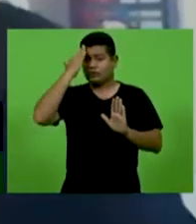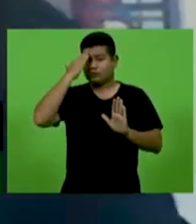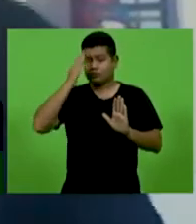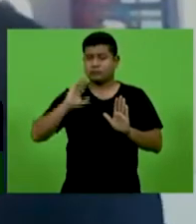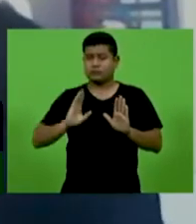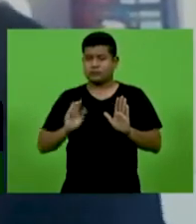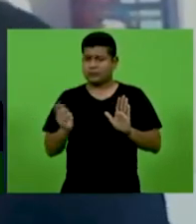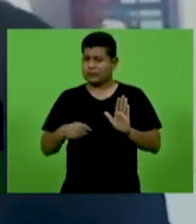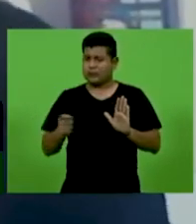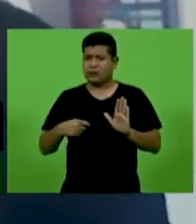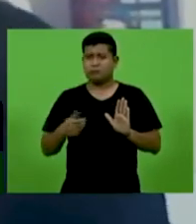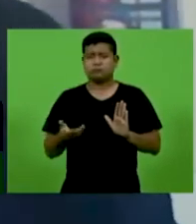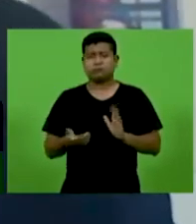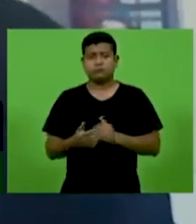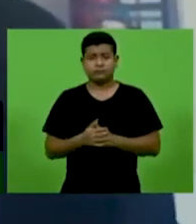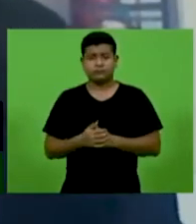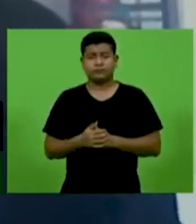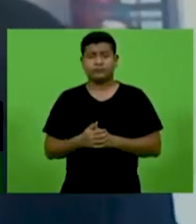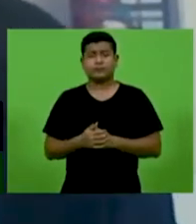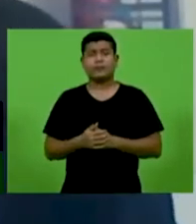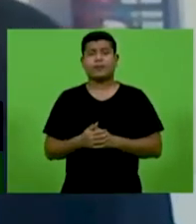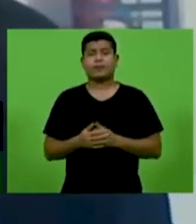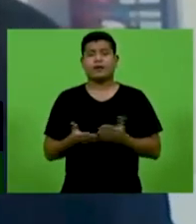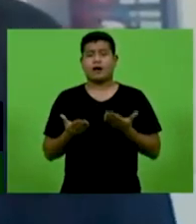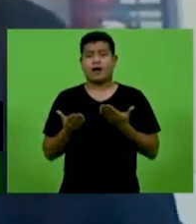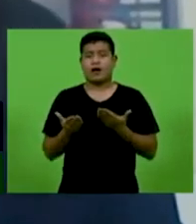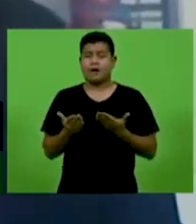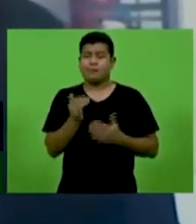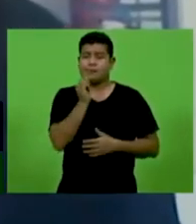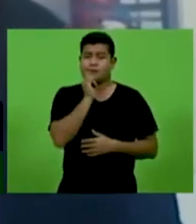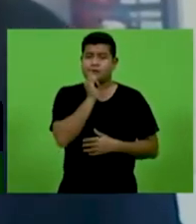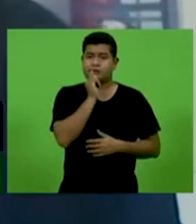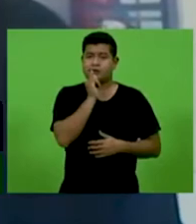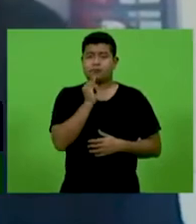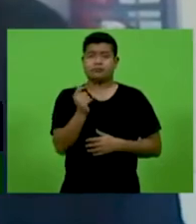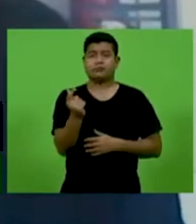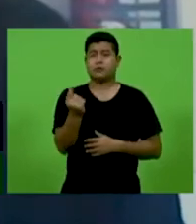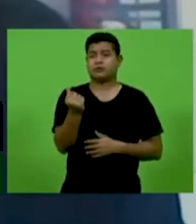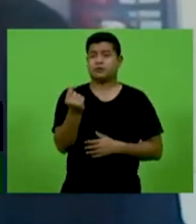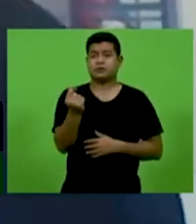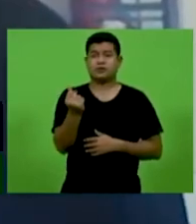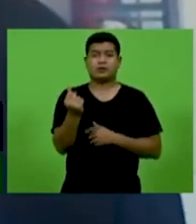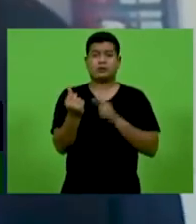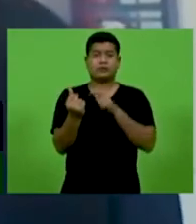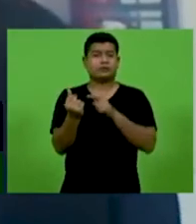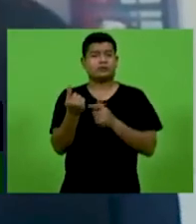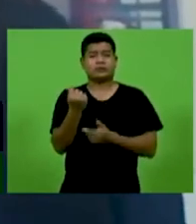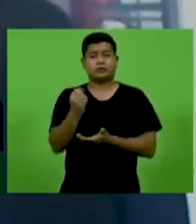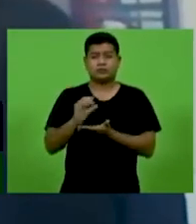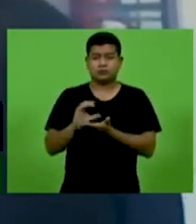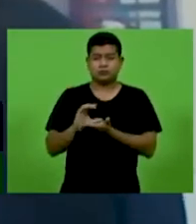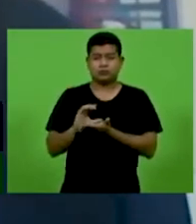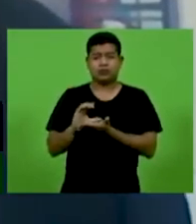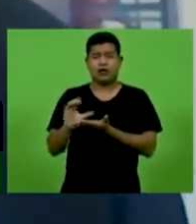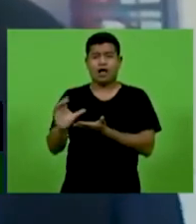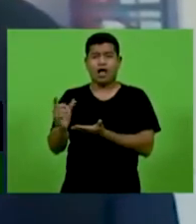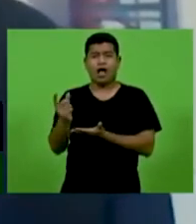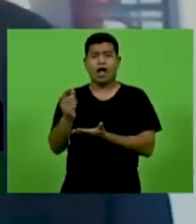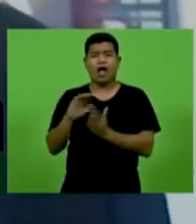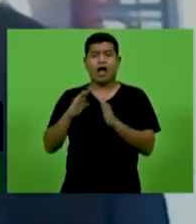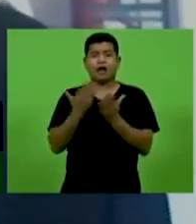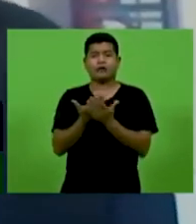toda mãe tá vamos saber sobre Ah o dinheiro certo aqui a escola recebe